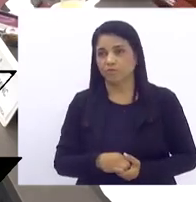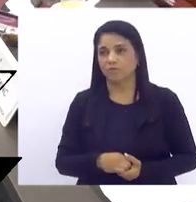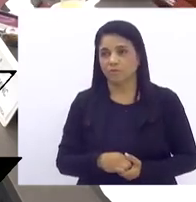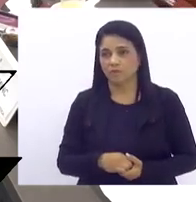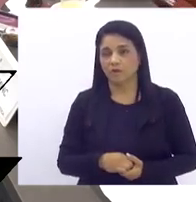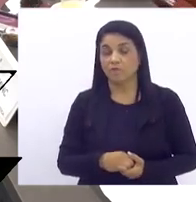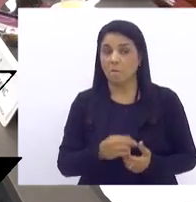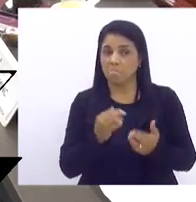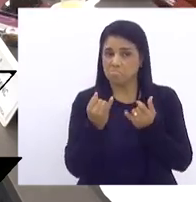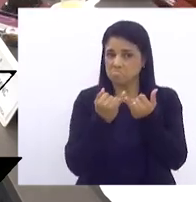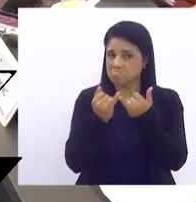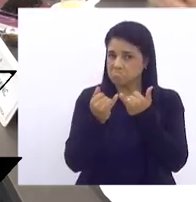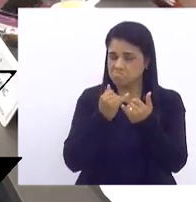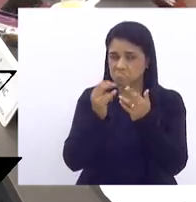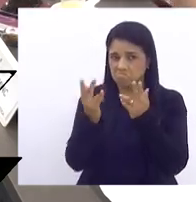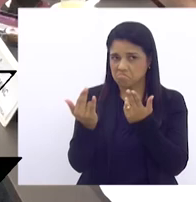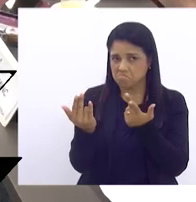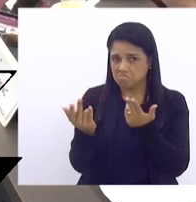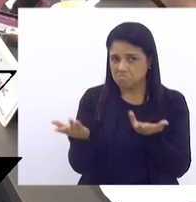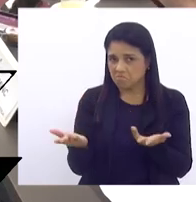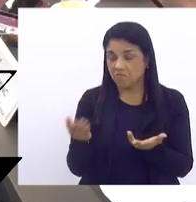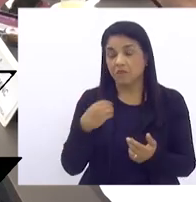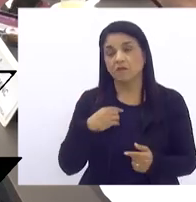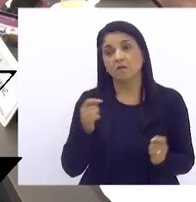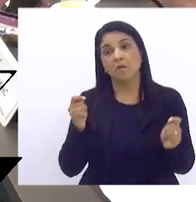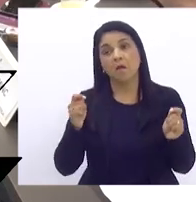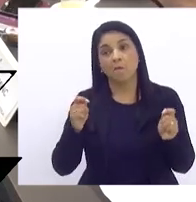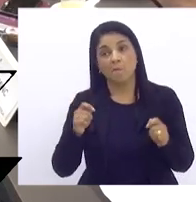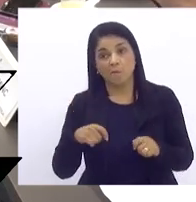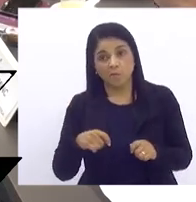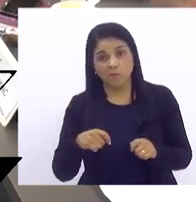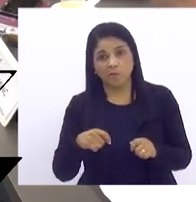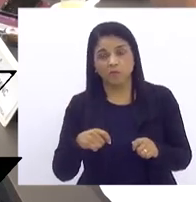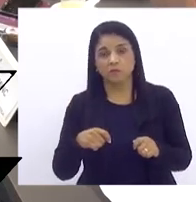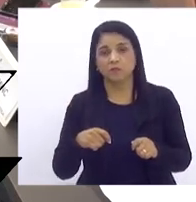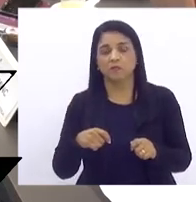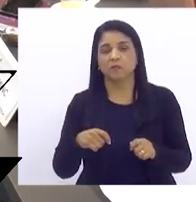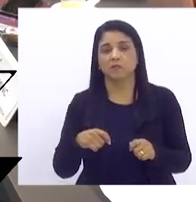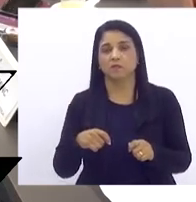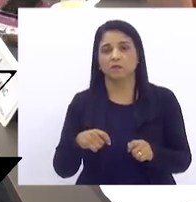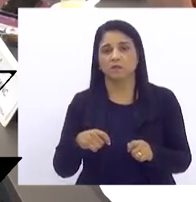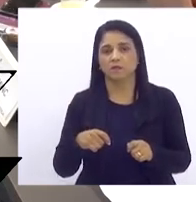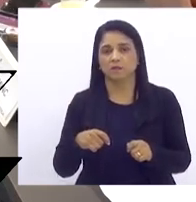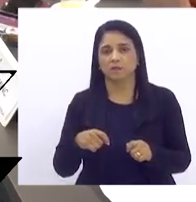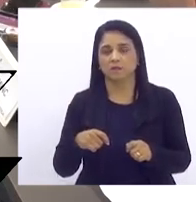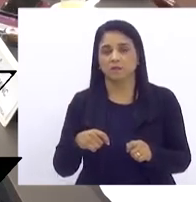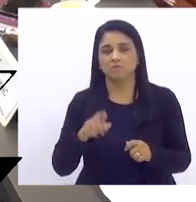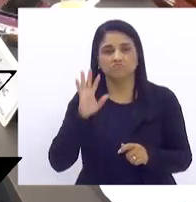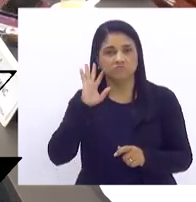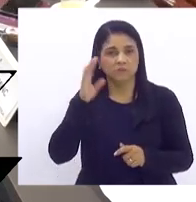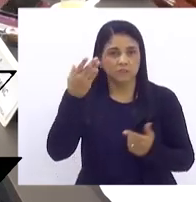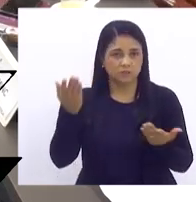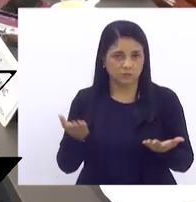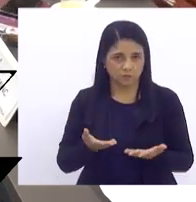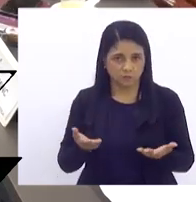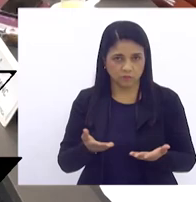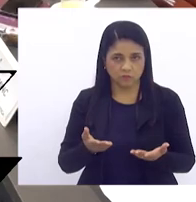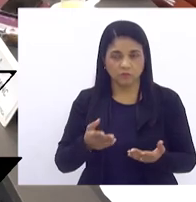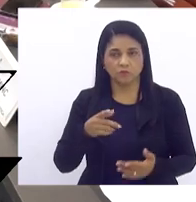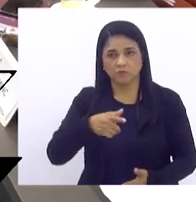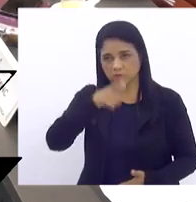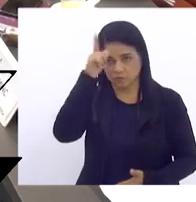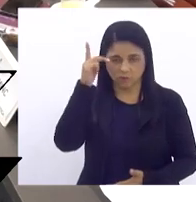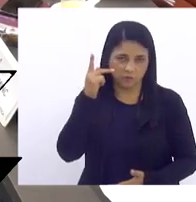muita semelhança, sim. O que a gente poderia fazer, ao igual do que decidimos aqui, o deputado Luiz Paulo